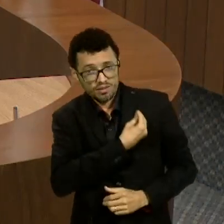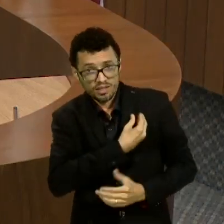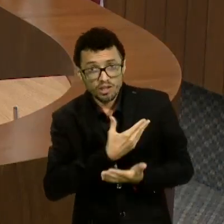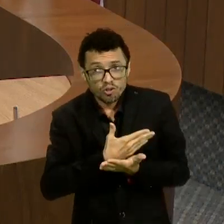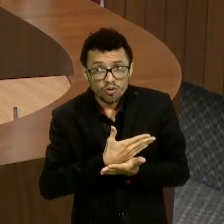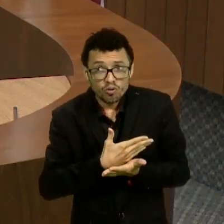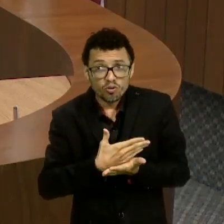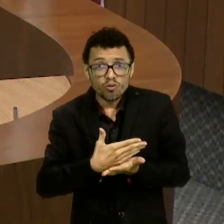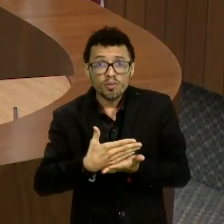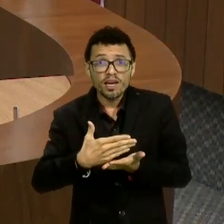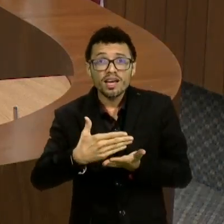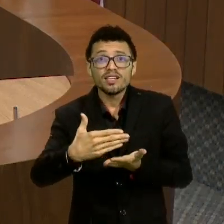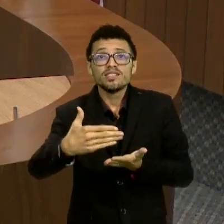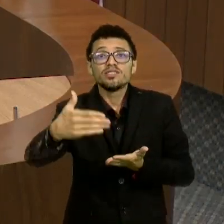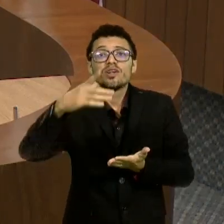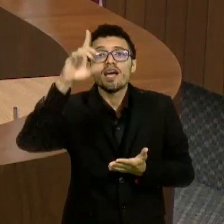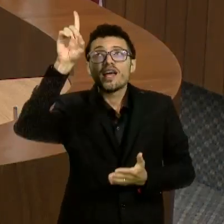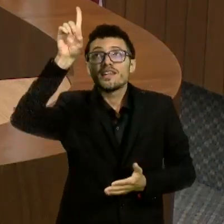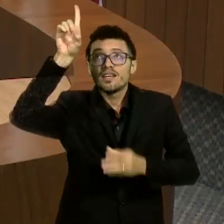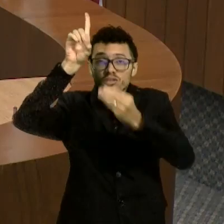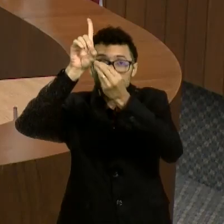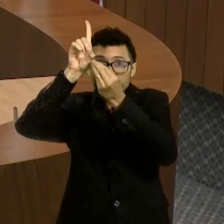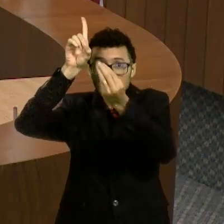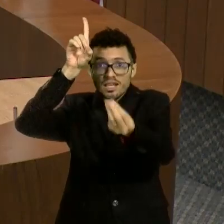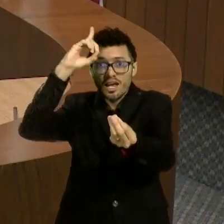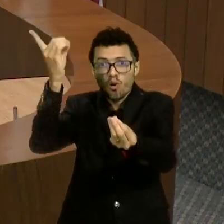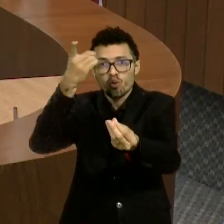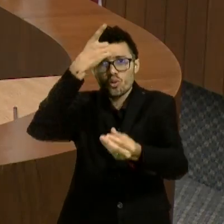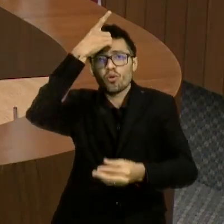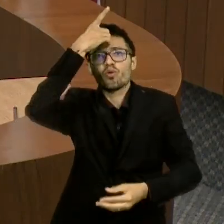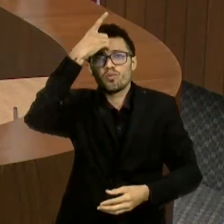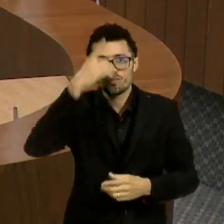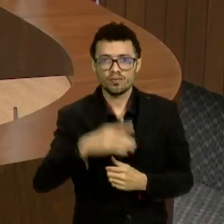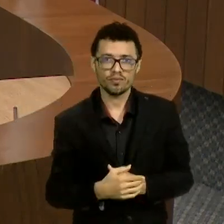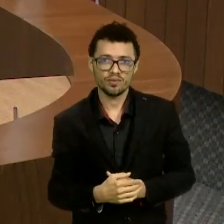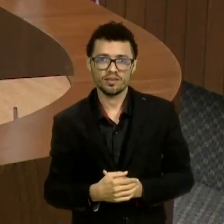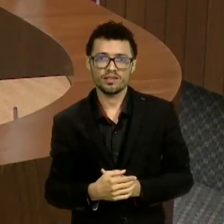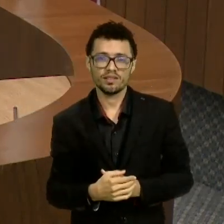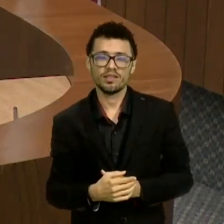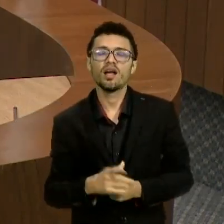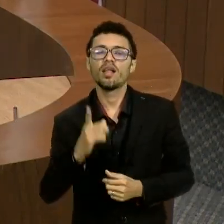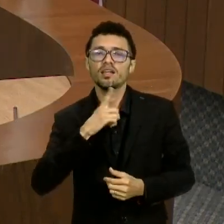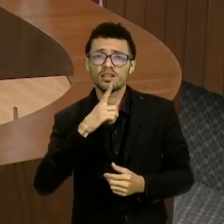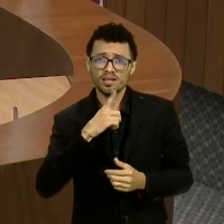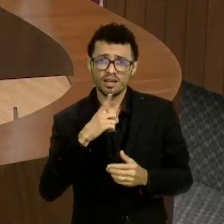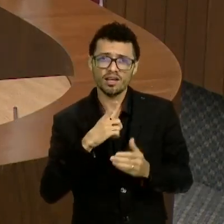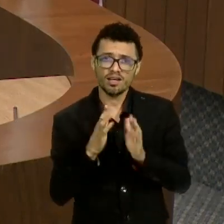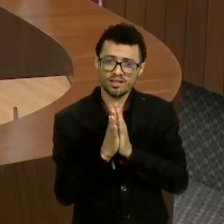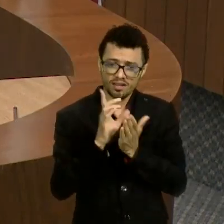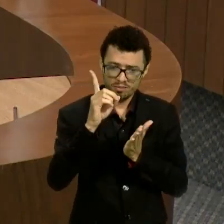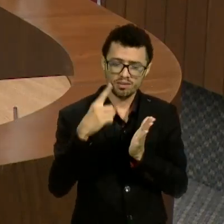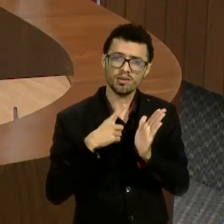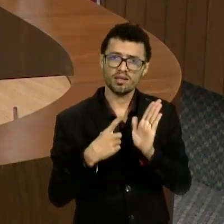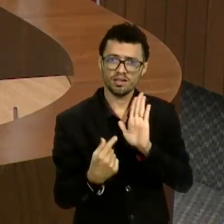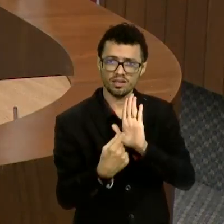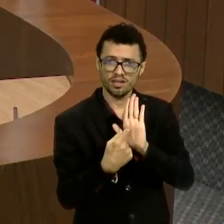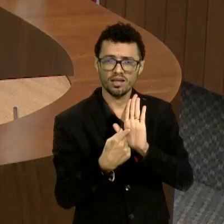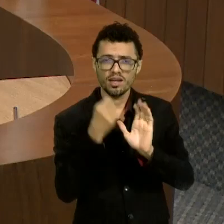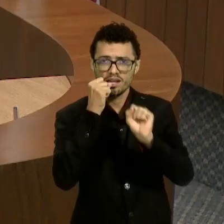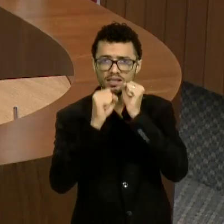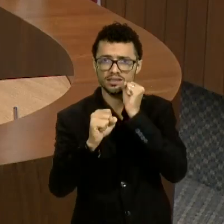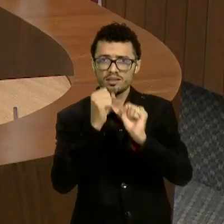um dom precioso de Deus está escrito no livro sagrado em Salmo